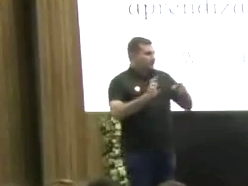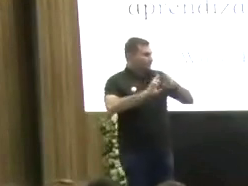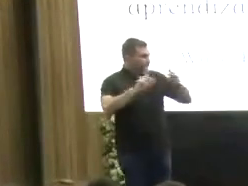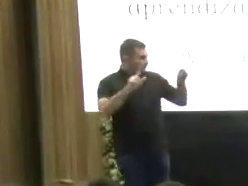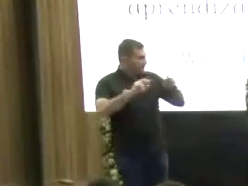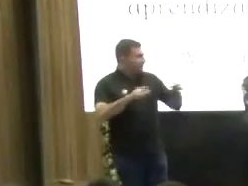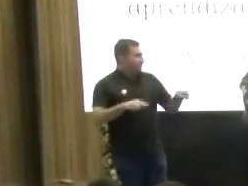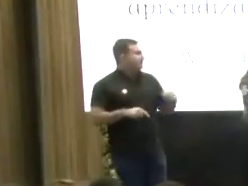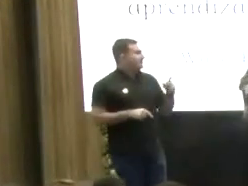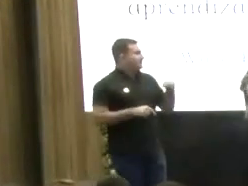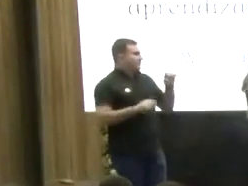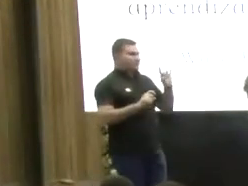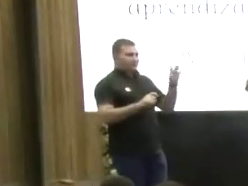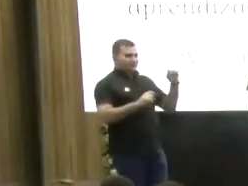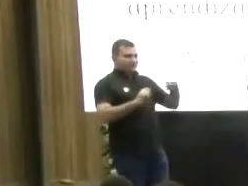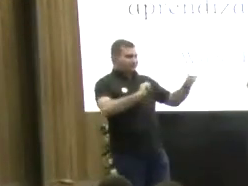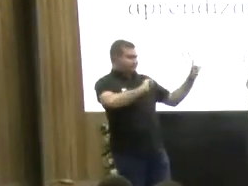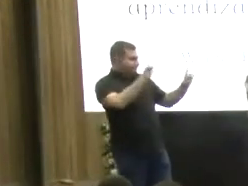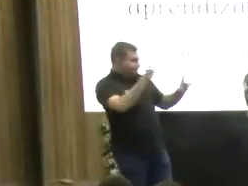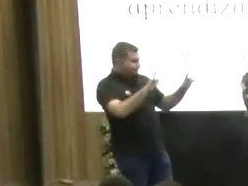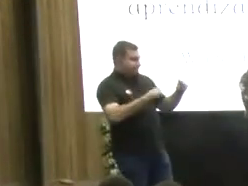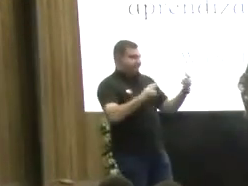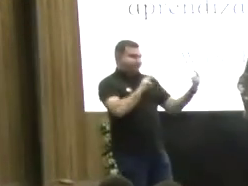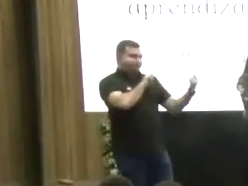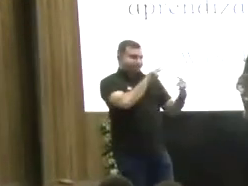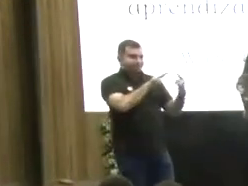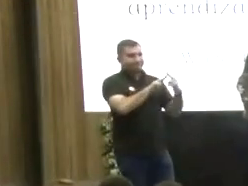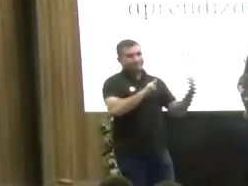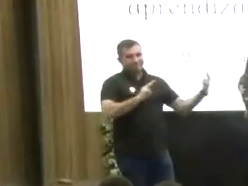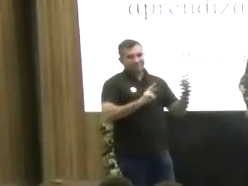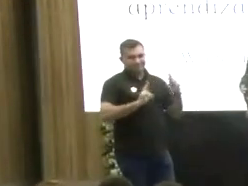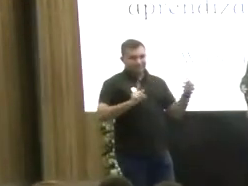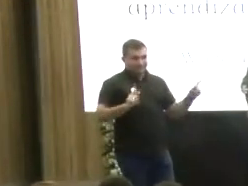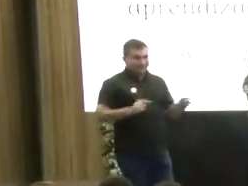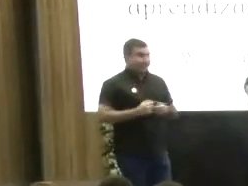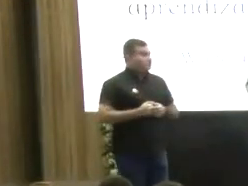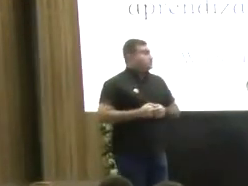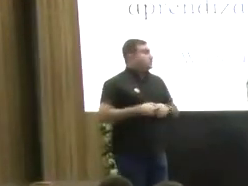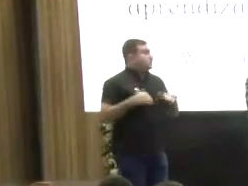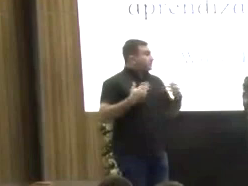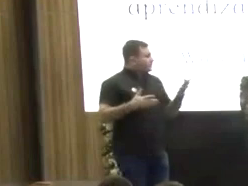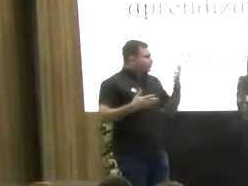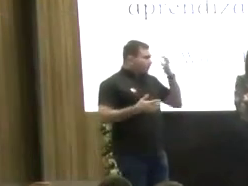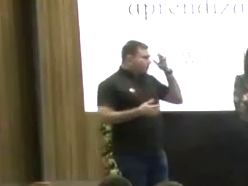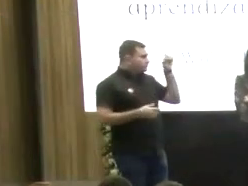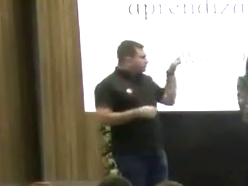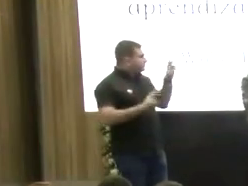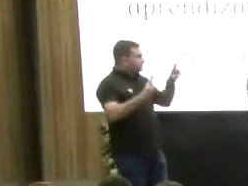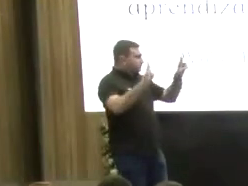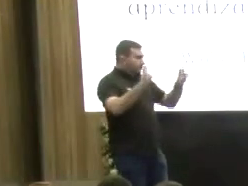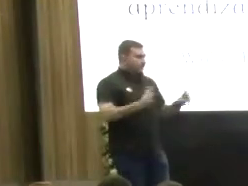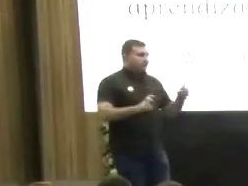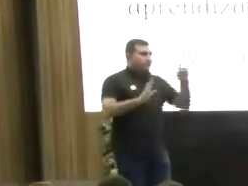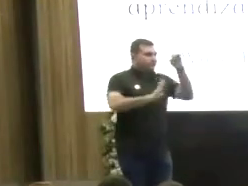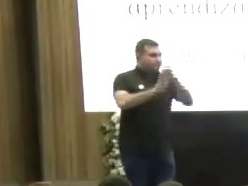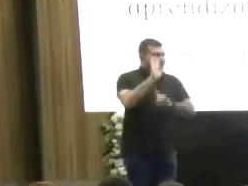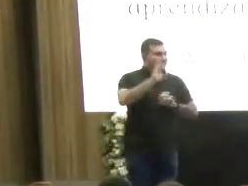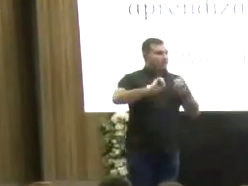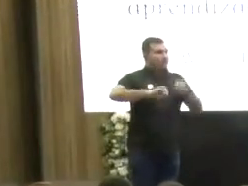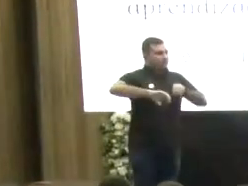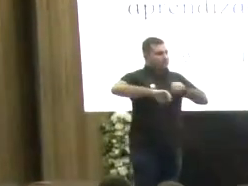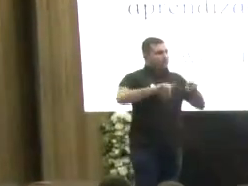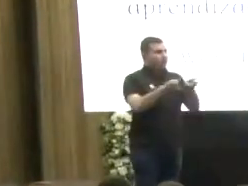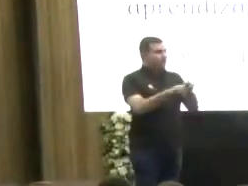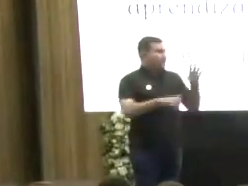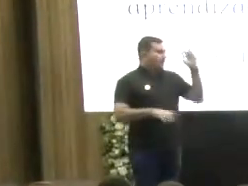tela apresenta. Então, dito isso, né, acho que esse tema do direito à educação e à aprendizagem ao